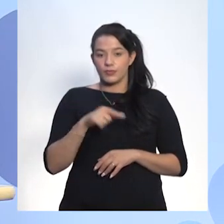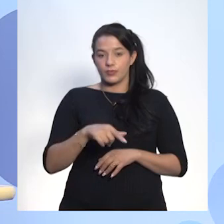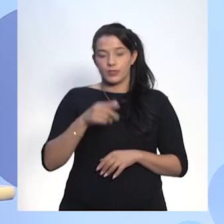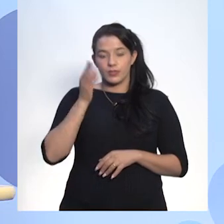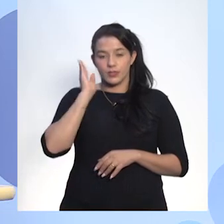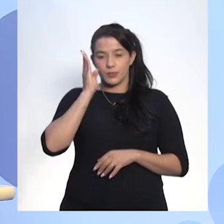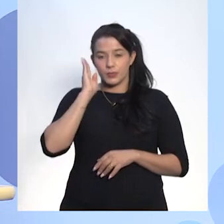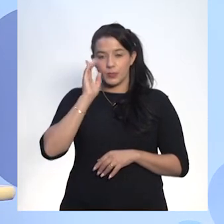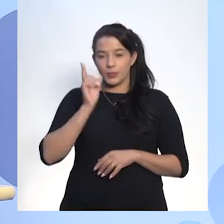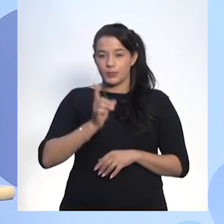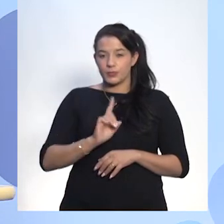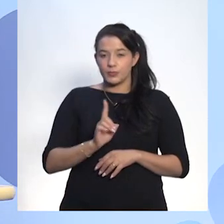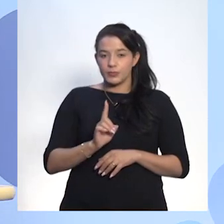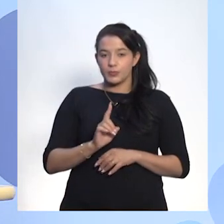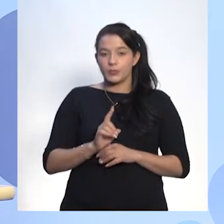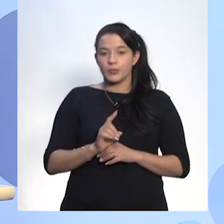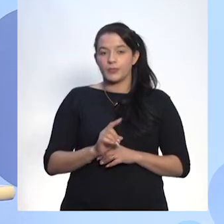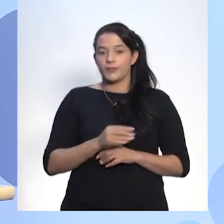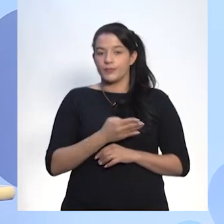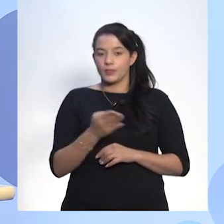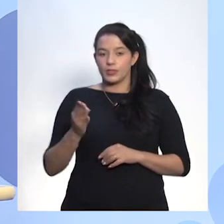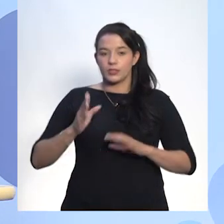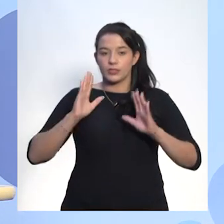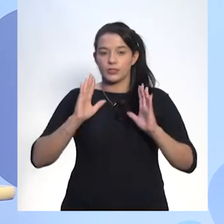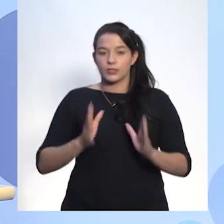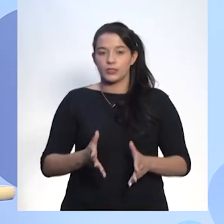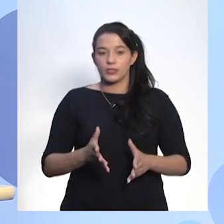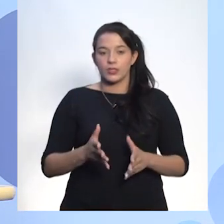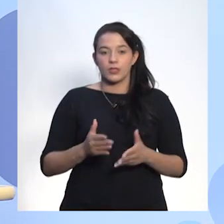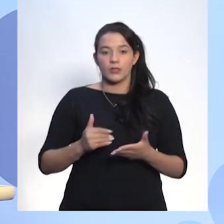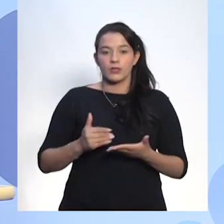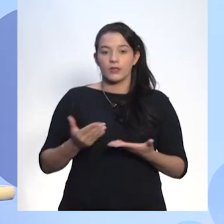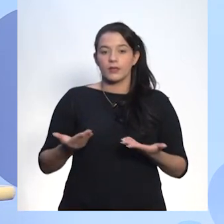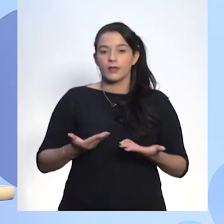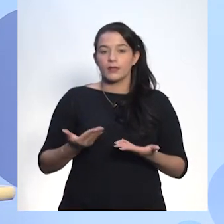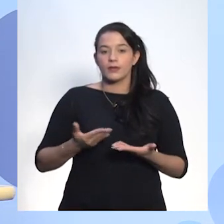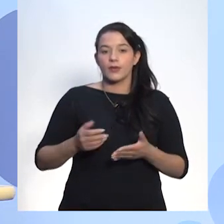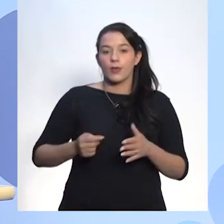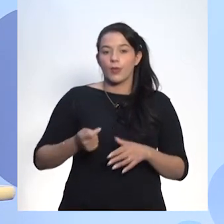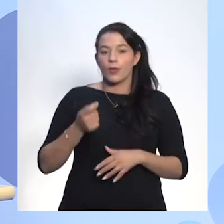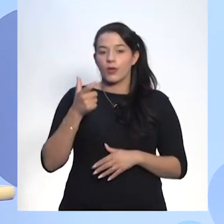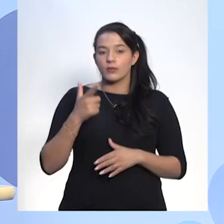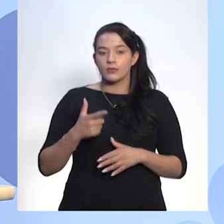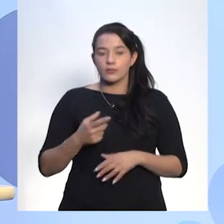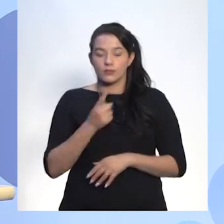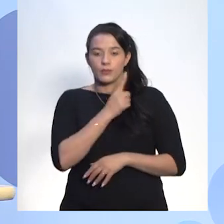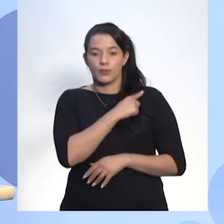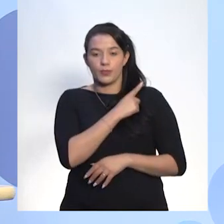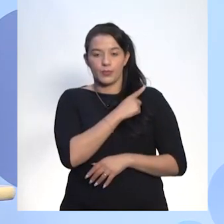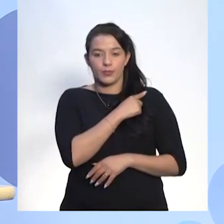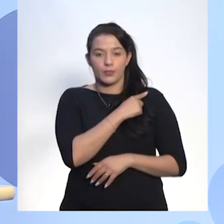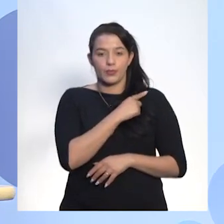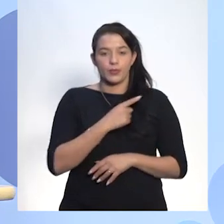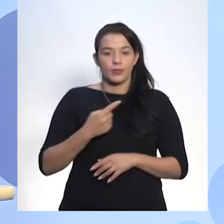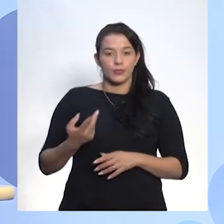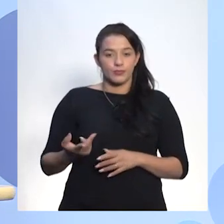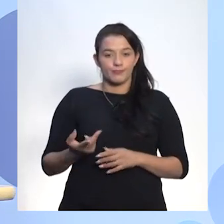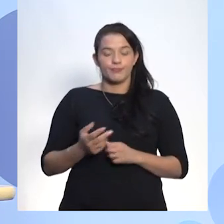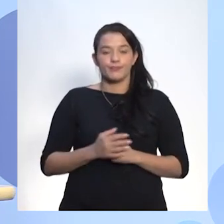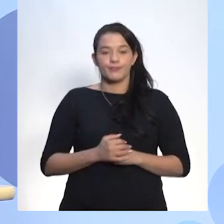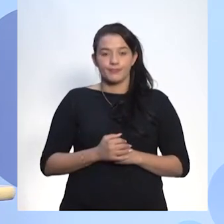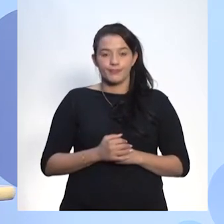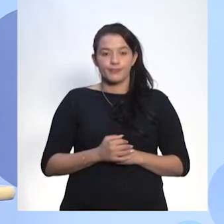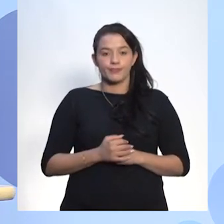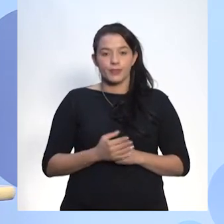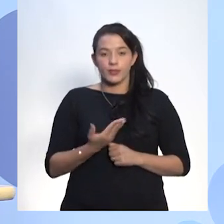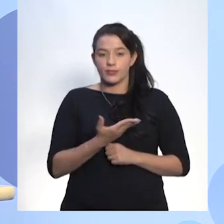ingênuo. Vocês já estão aí, já, vamos dizer assim, batendo nas portas do 1º ano do ensino médio.